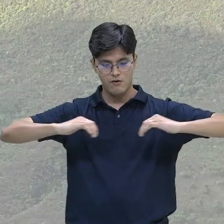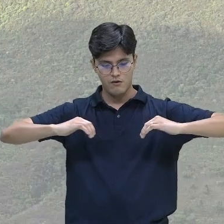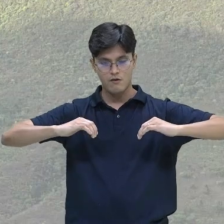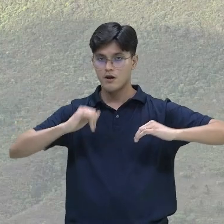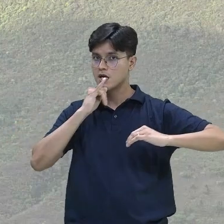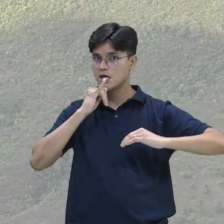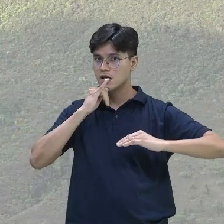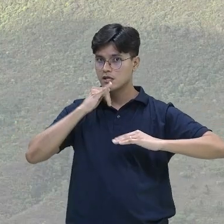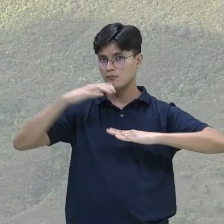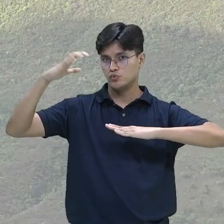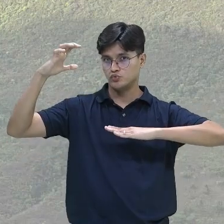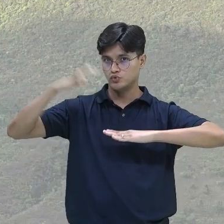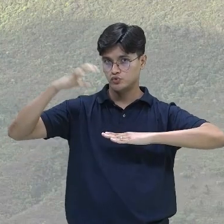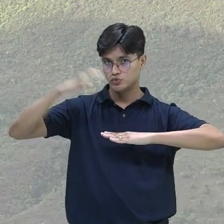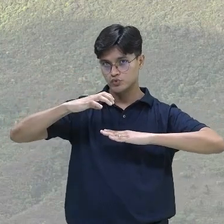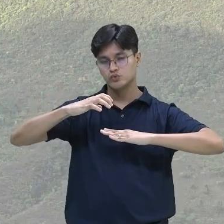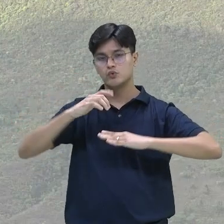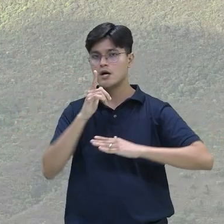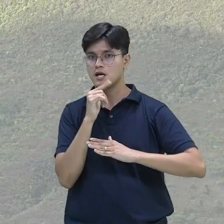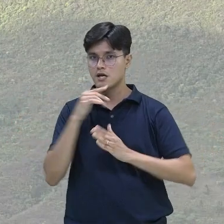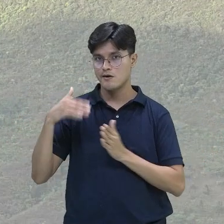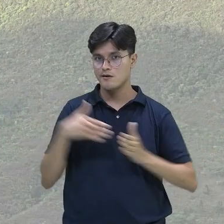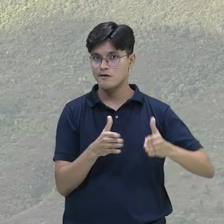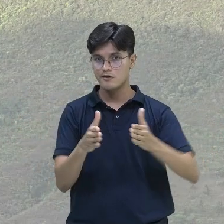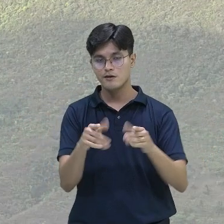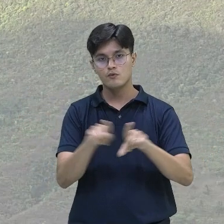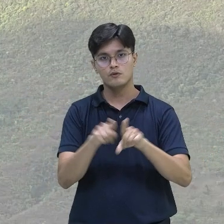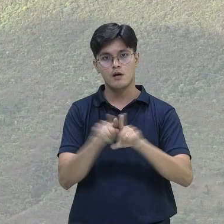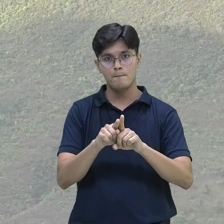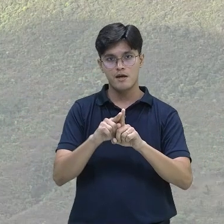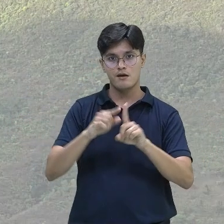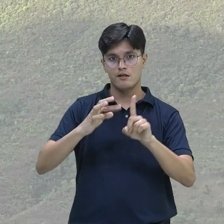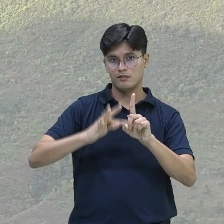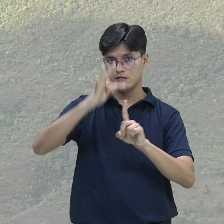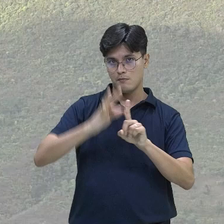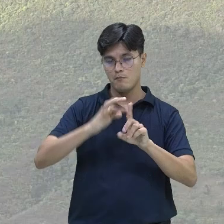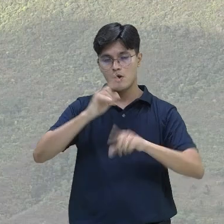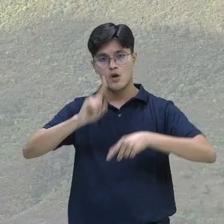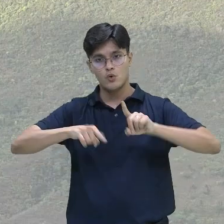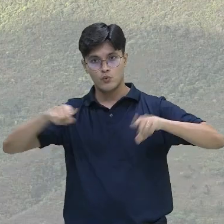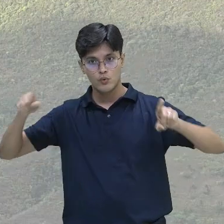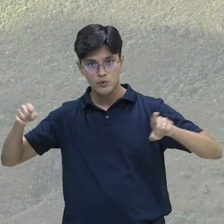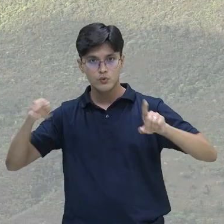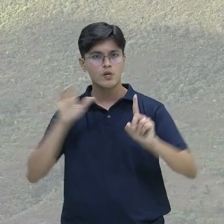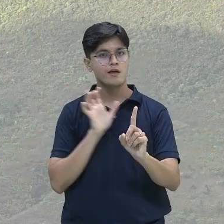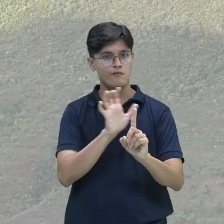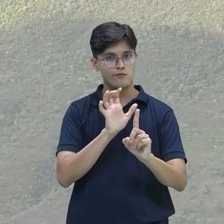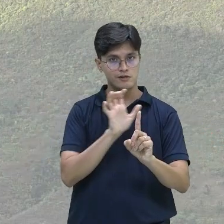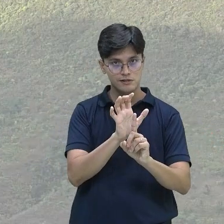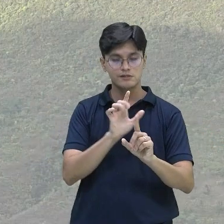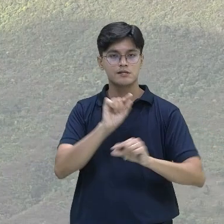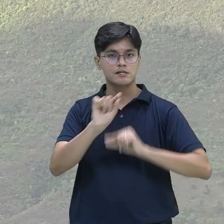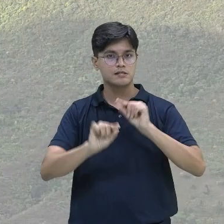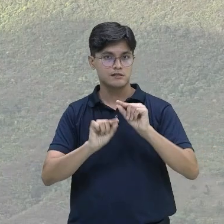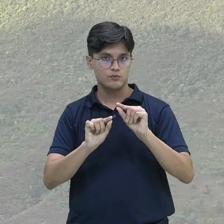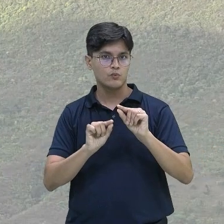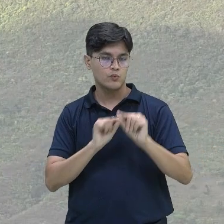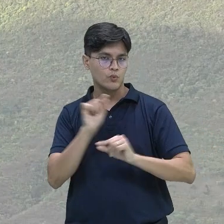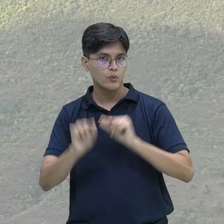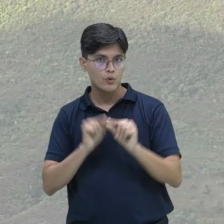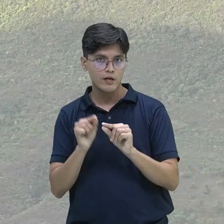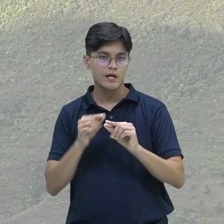as chuvas, os rios, a variação de temperatura. Isso também pode influenciar, né, nesse processo